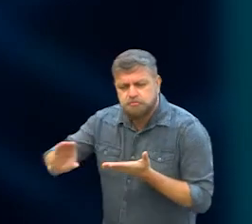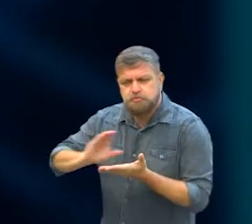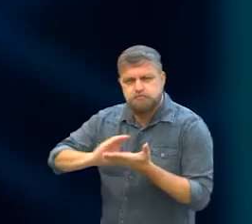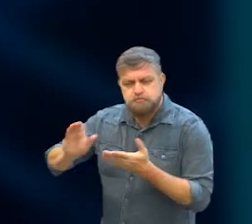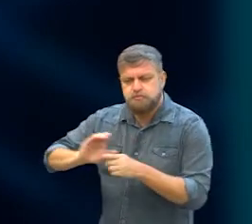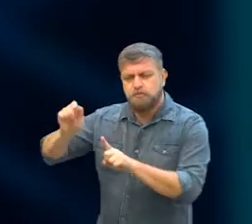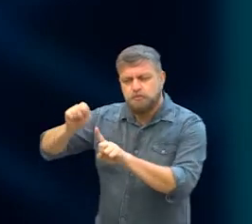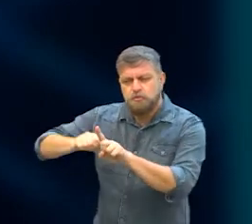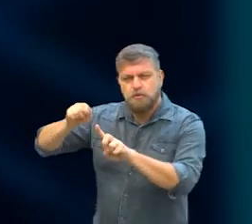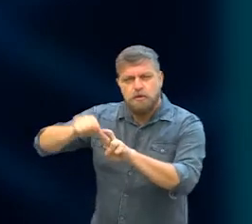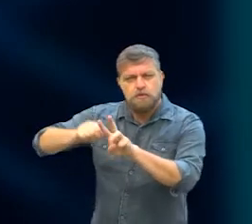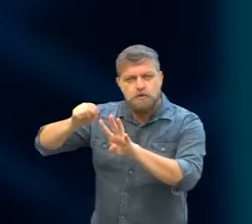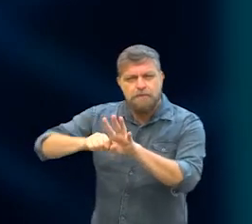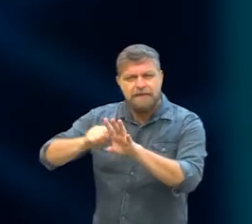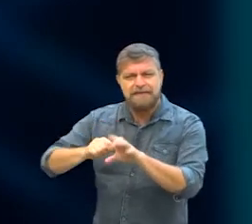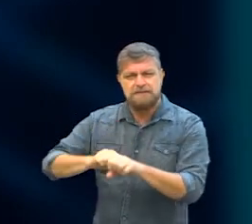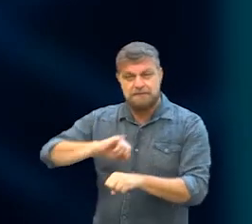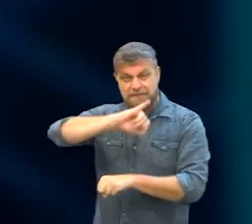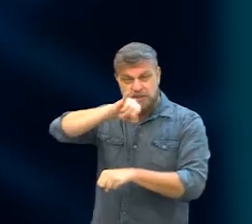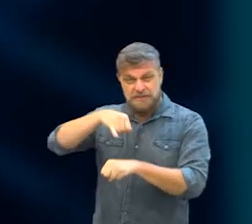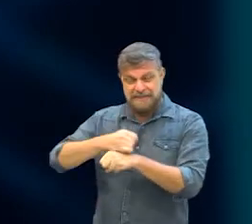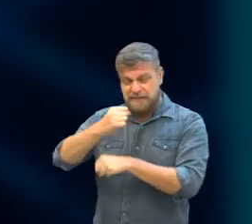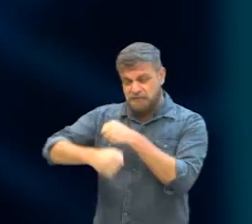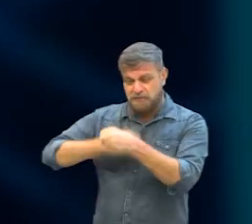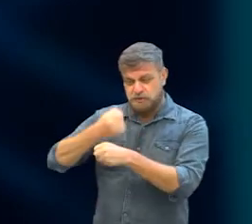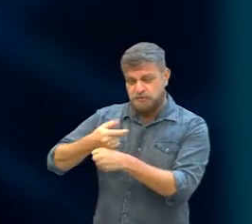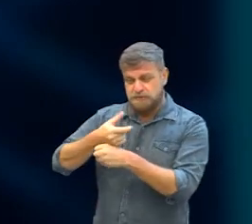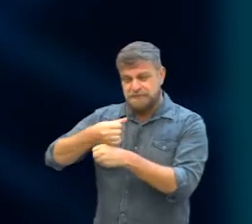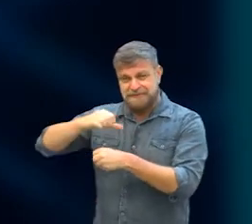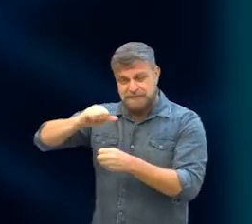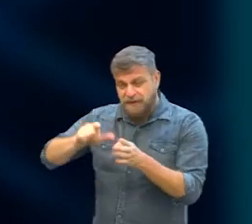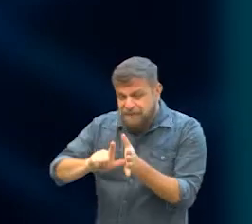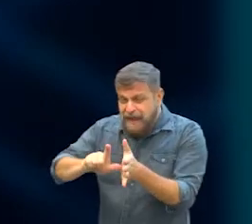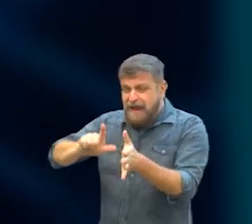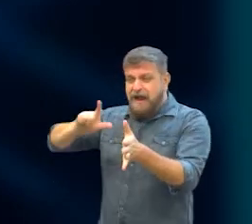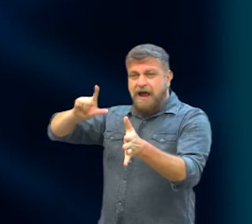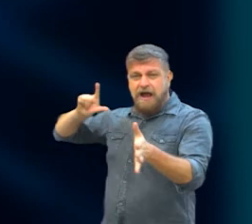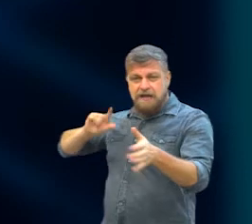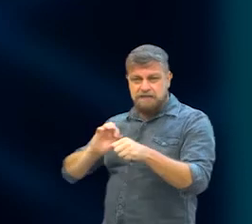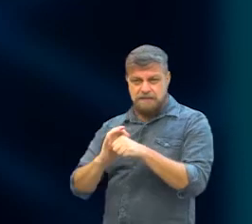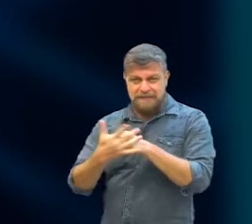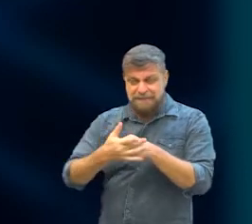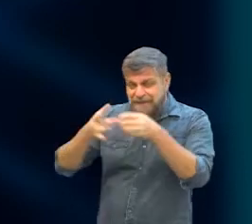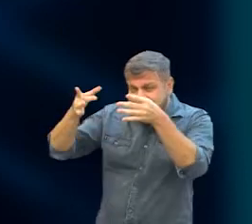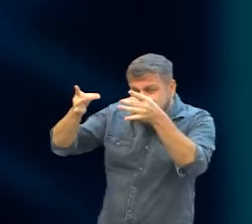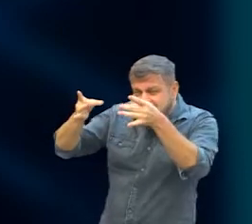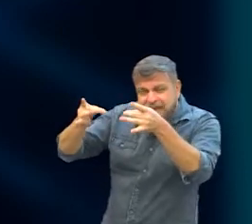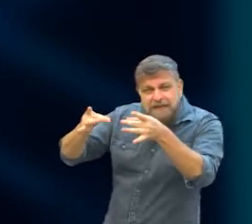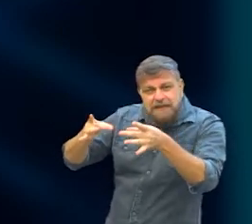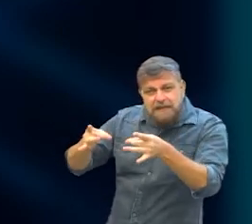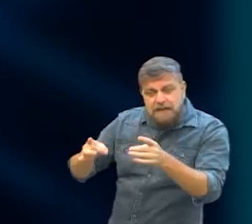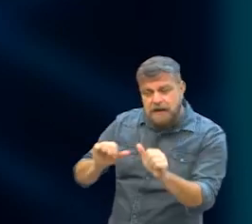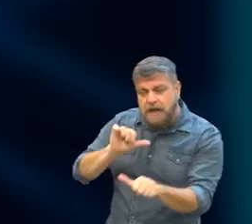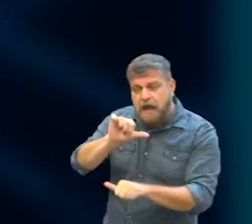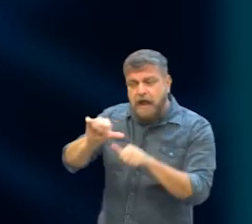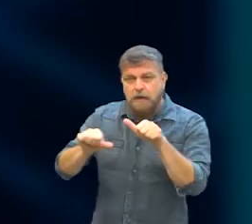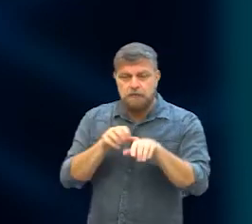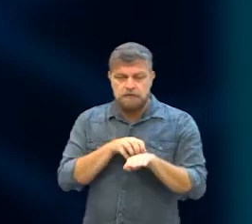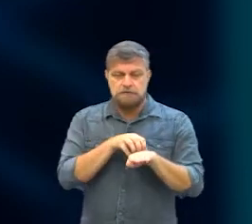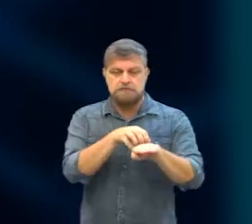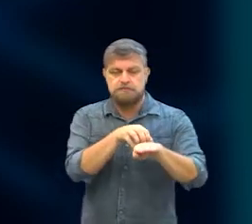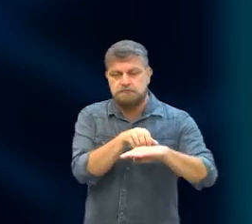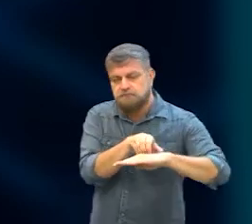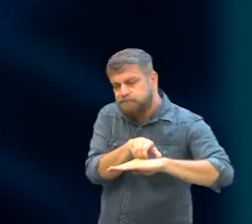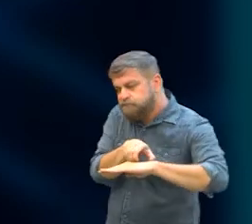mês desde janeiro de 2019, antes da pandemia, e dados mais detalhados sobre alterações de